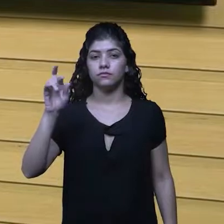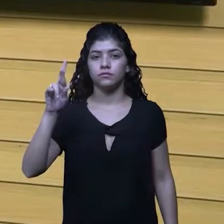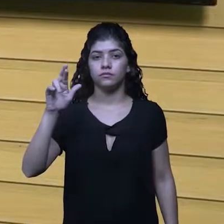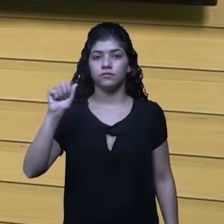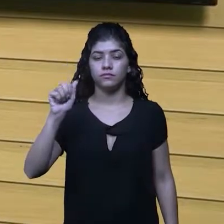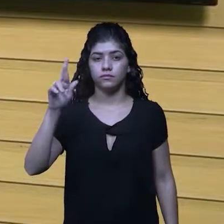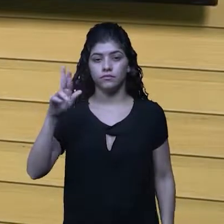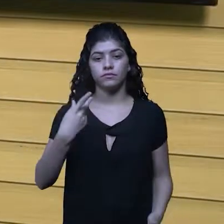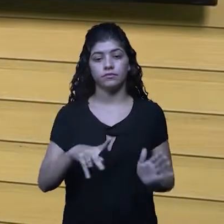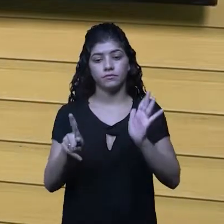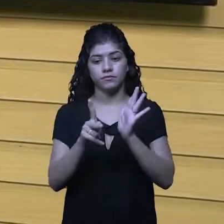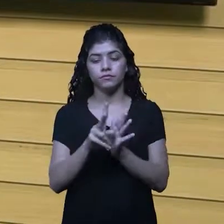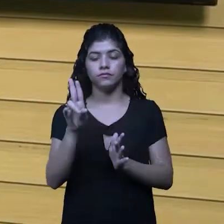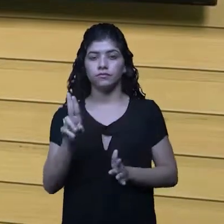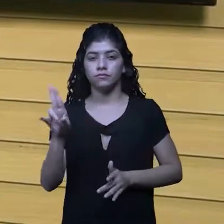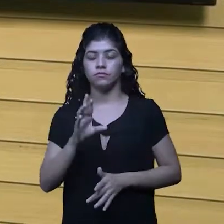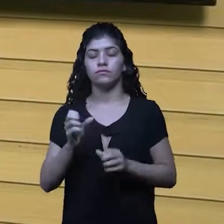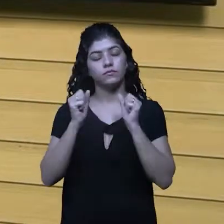o uso.